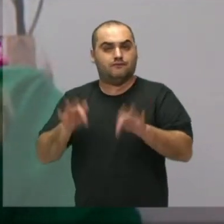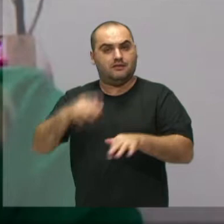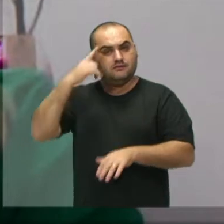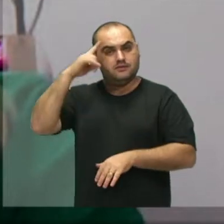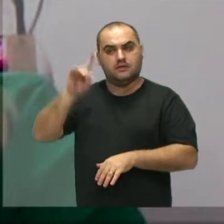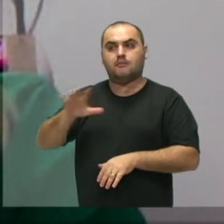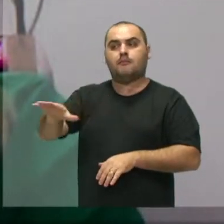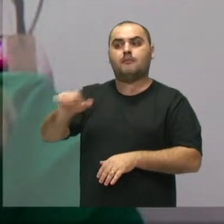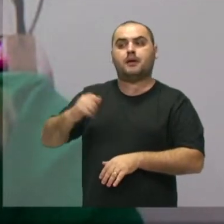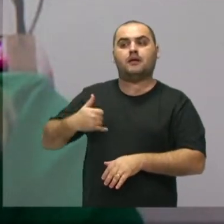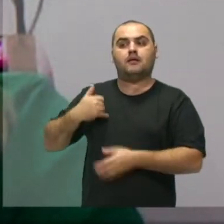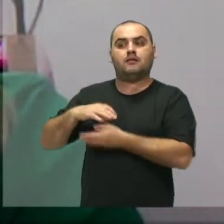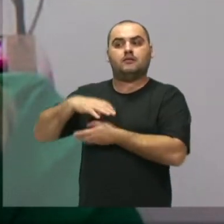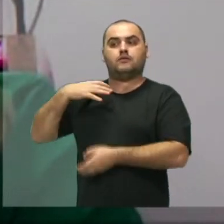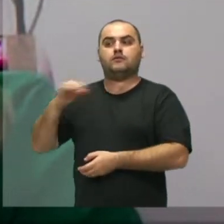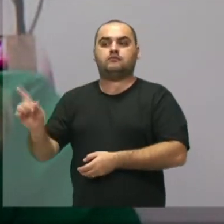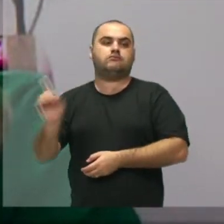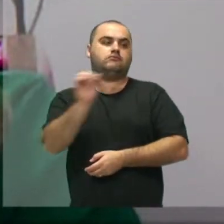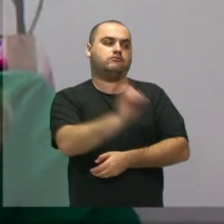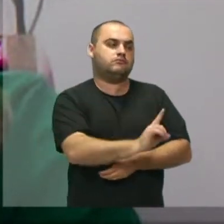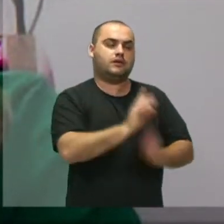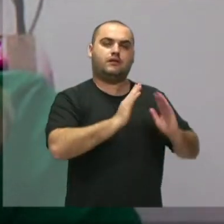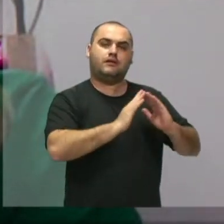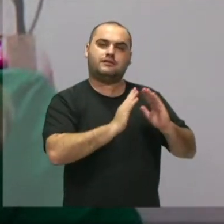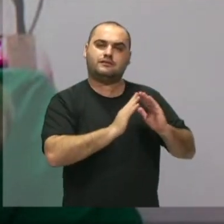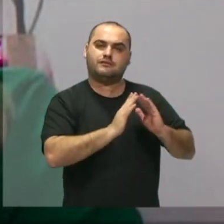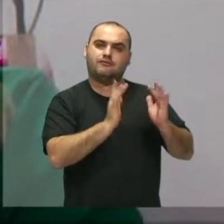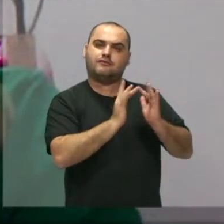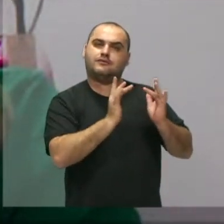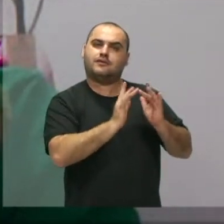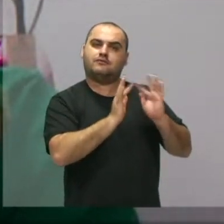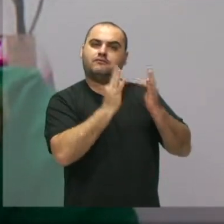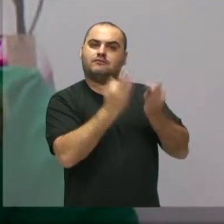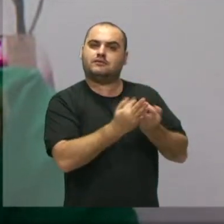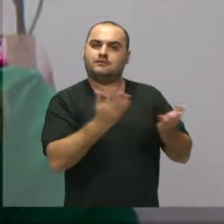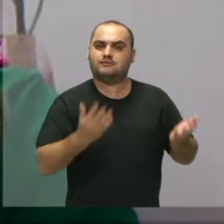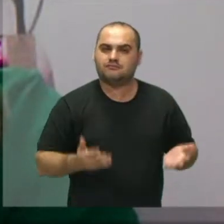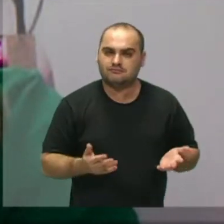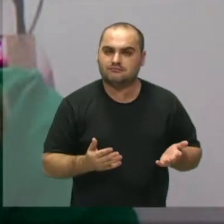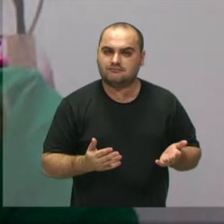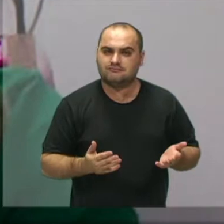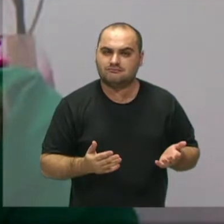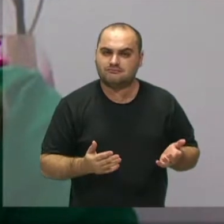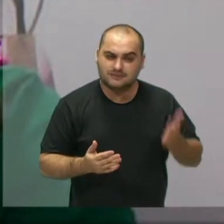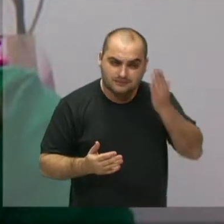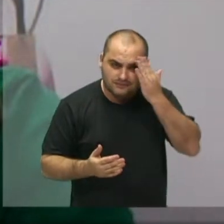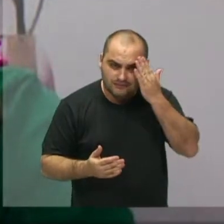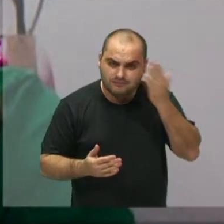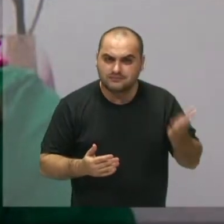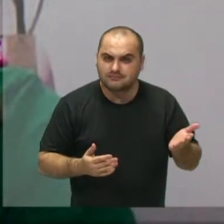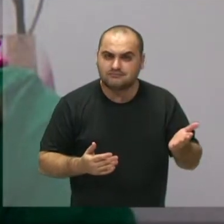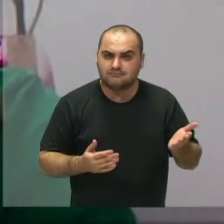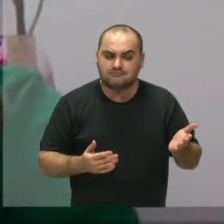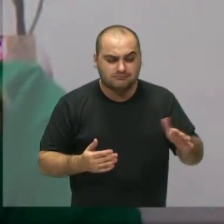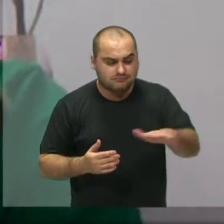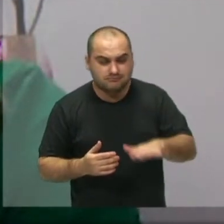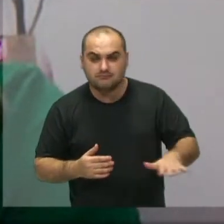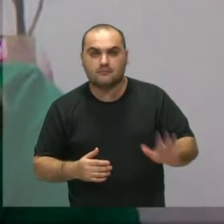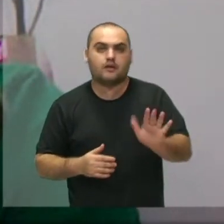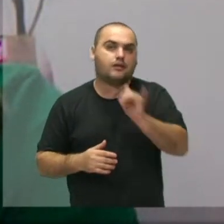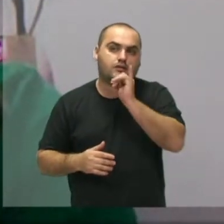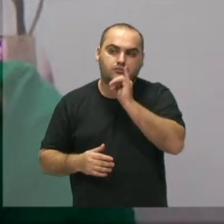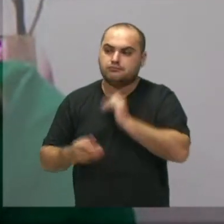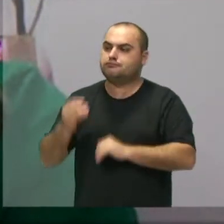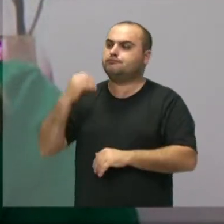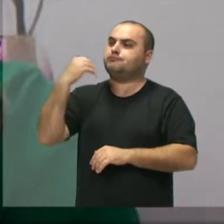levar os idosos para casa para poder ter uma convivência familiar, sabe? Eu penso que assim, botar no